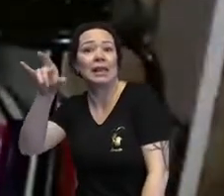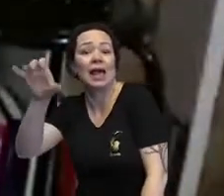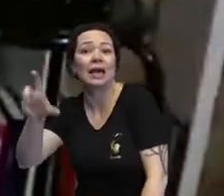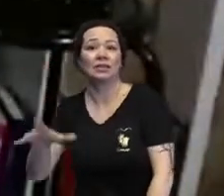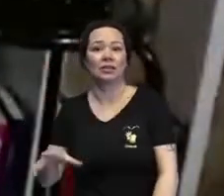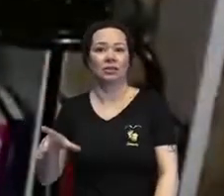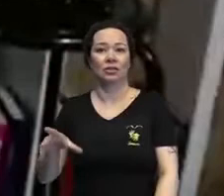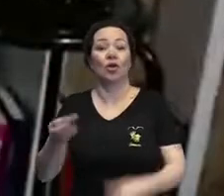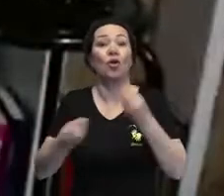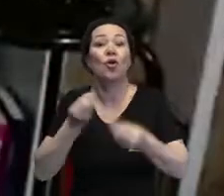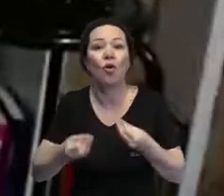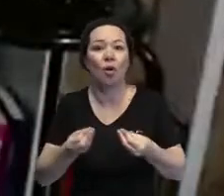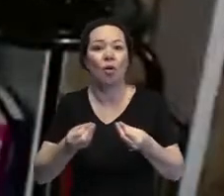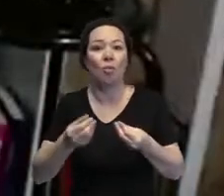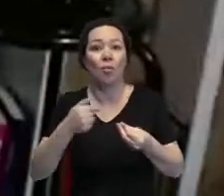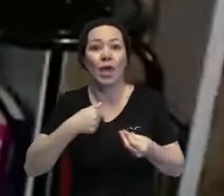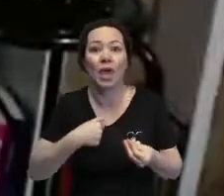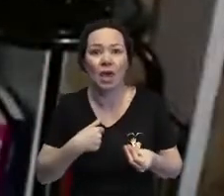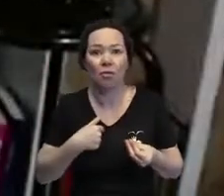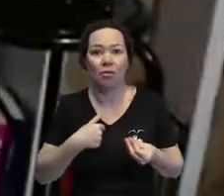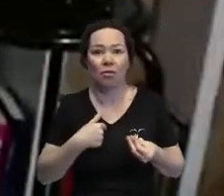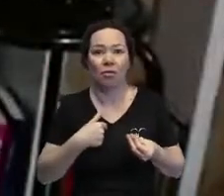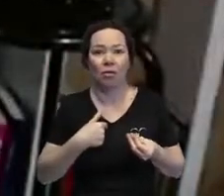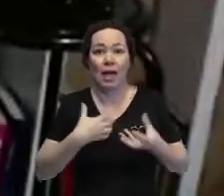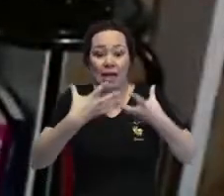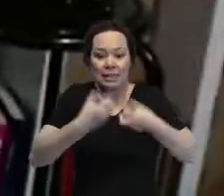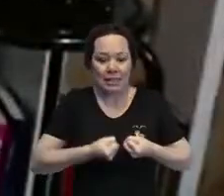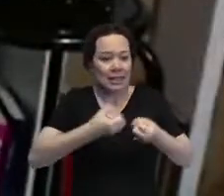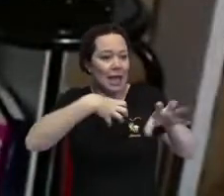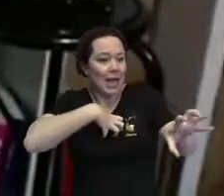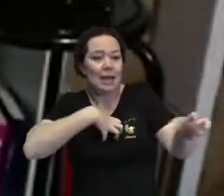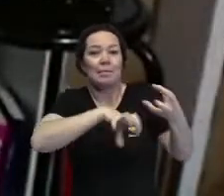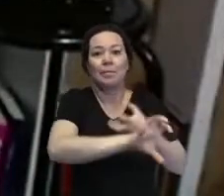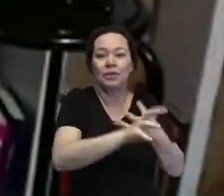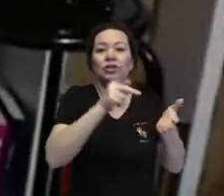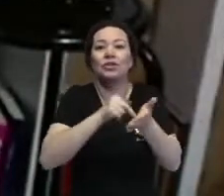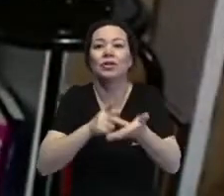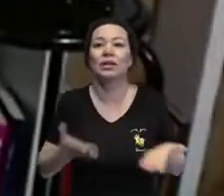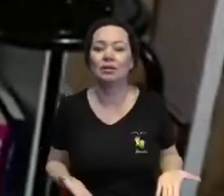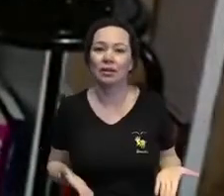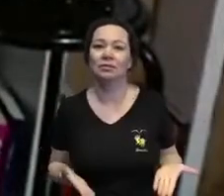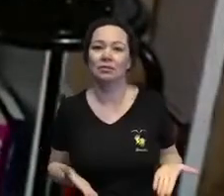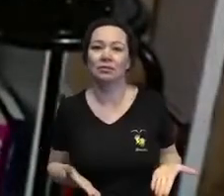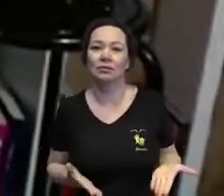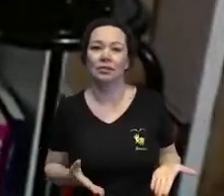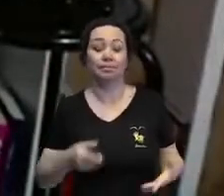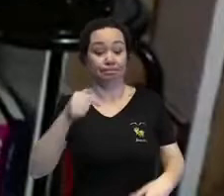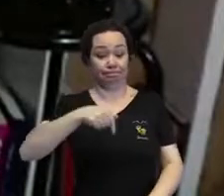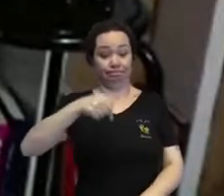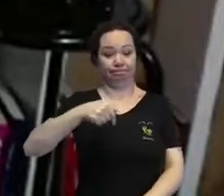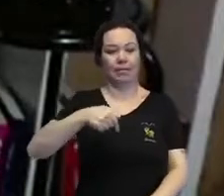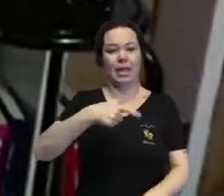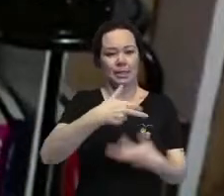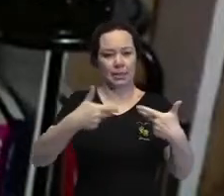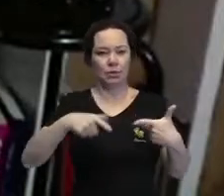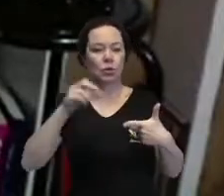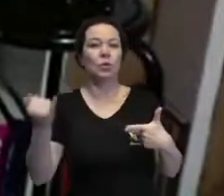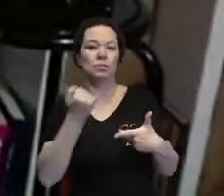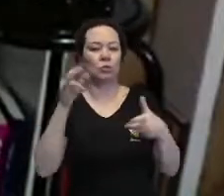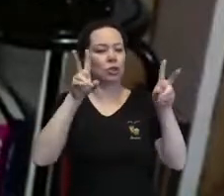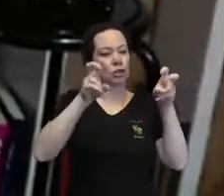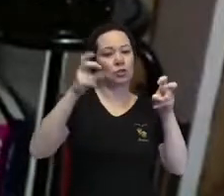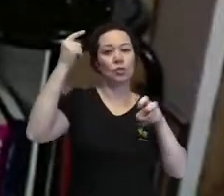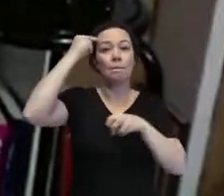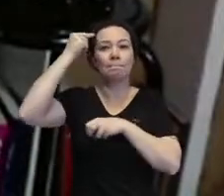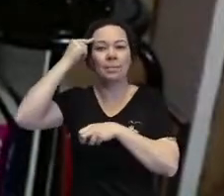da solidez do espaço do outro? Esse tipo de reflexão nos exige, acima de tudo,